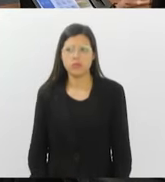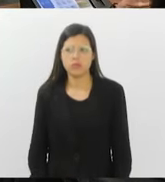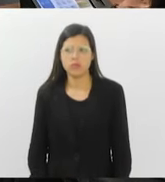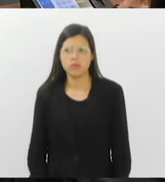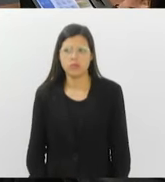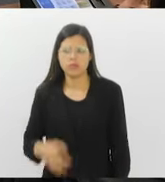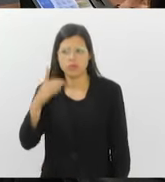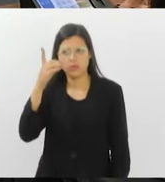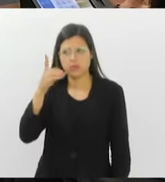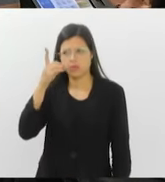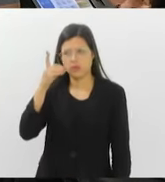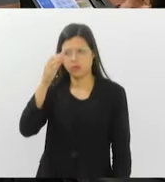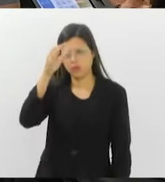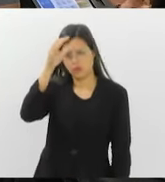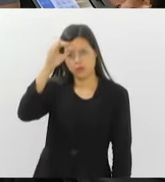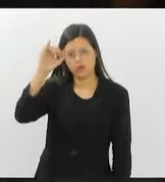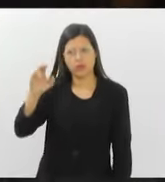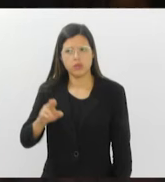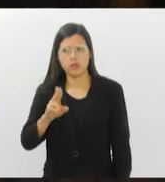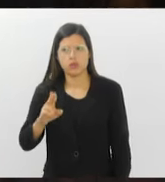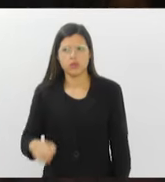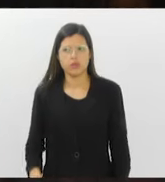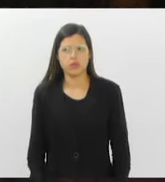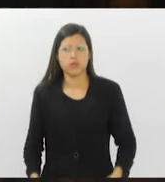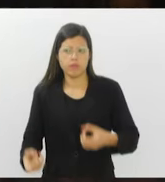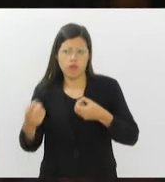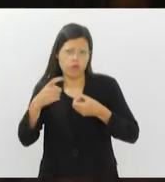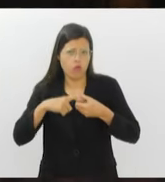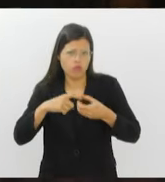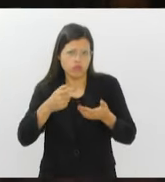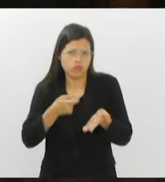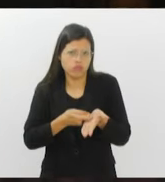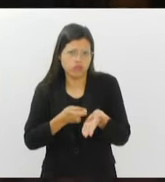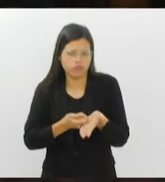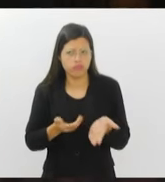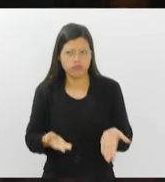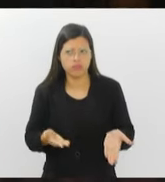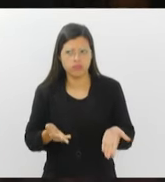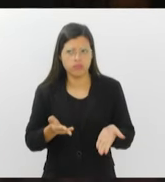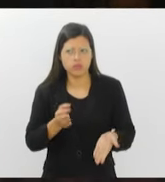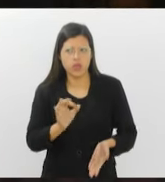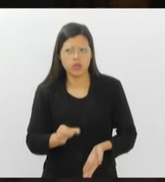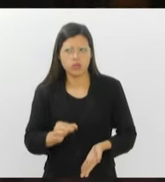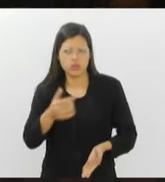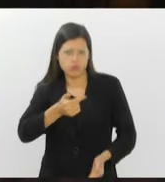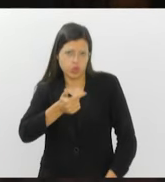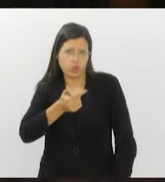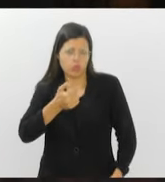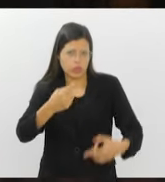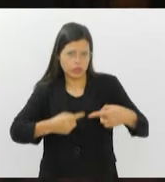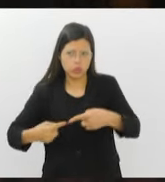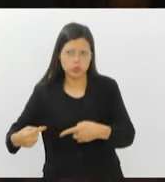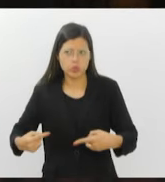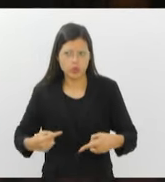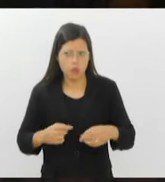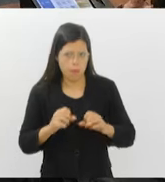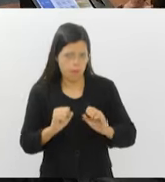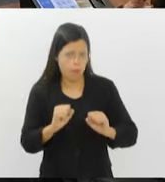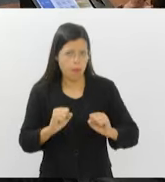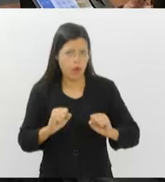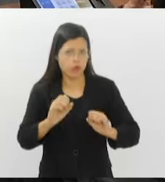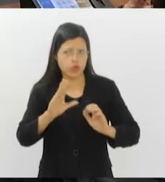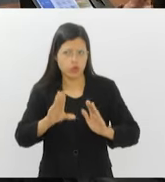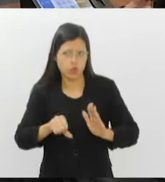vamos tentar um... Porque ele já vai voltar obrigatoriamente, né? Vai, é a segunda discussão. Pode ser? A